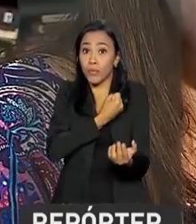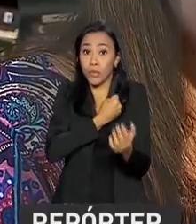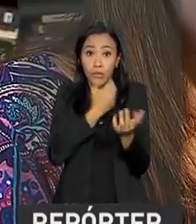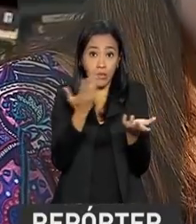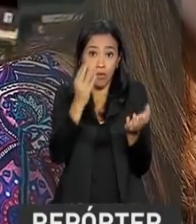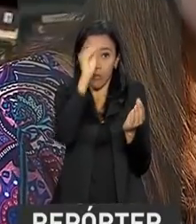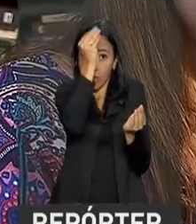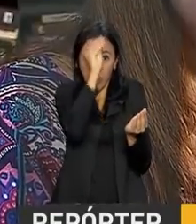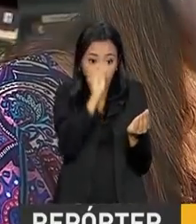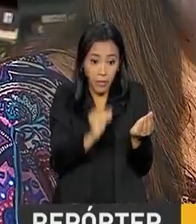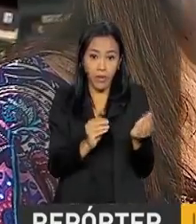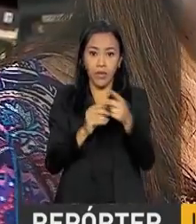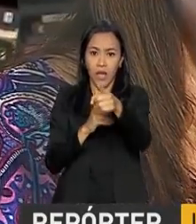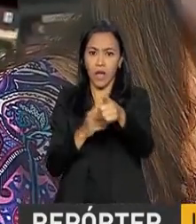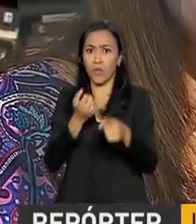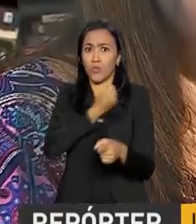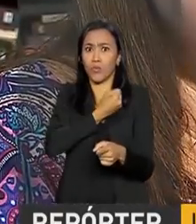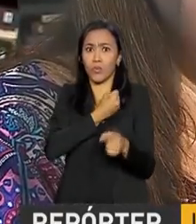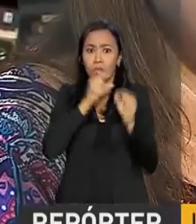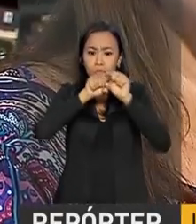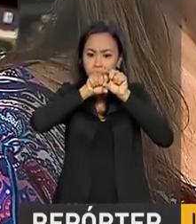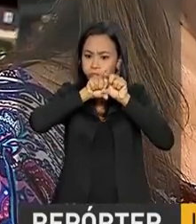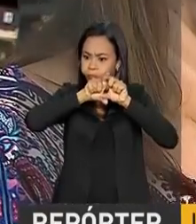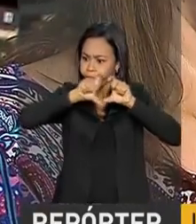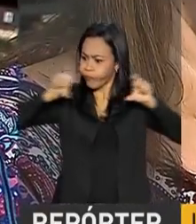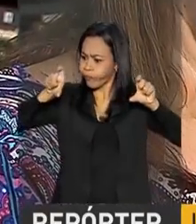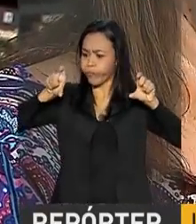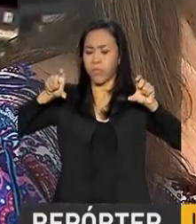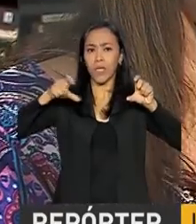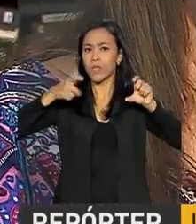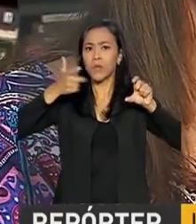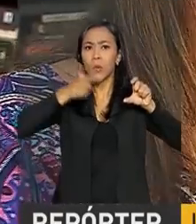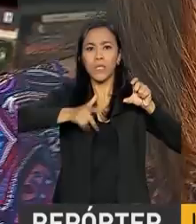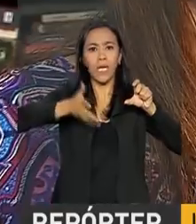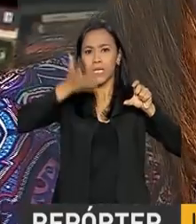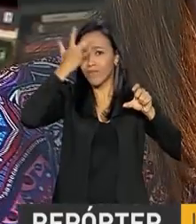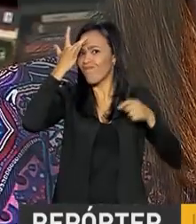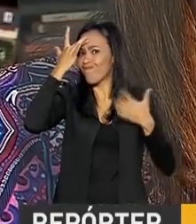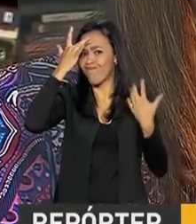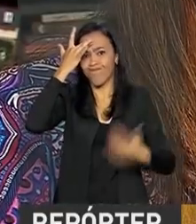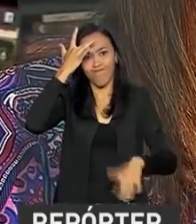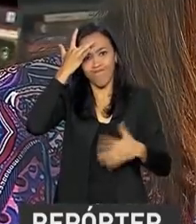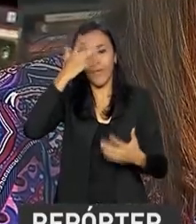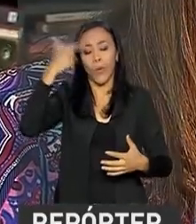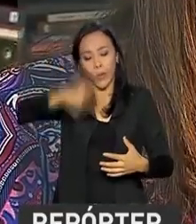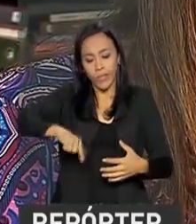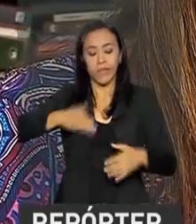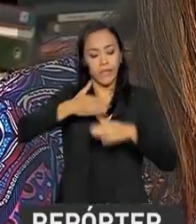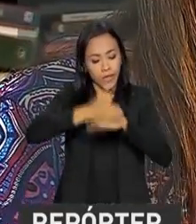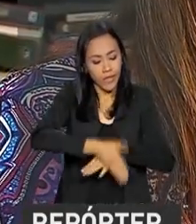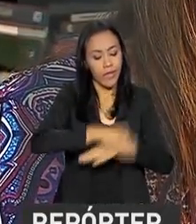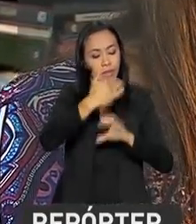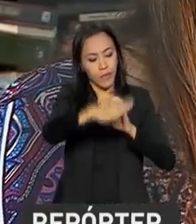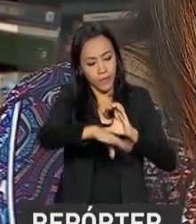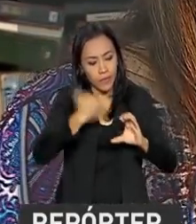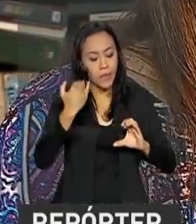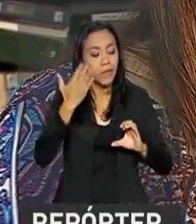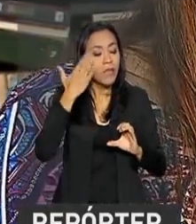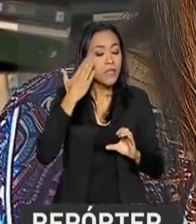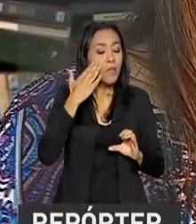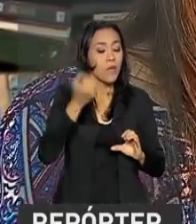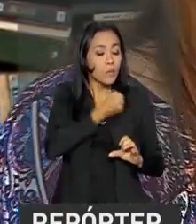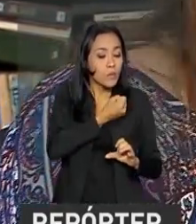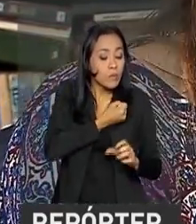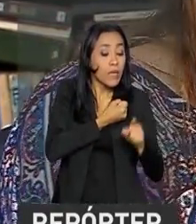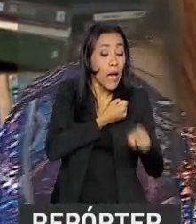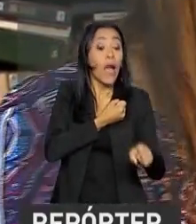número um pouquinho grande às vezes e não há notas e não decola aí a tempo de ajudar a entrar de novo no ano e meio que a loja me mandou é